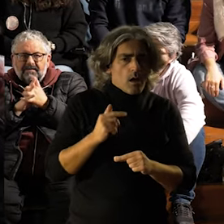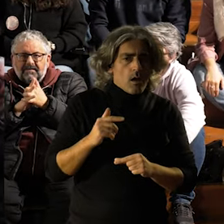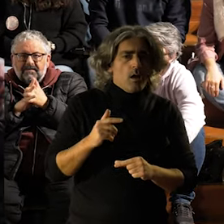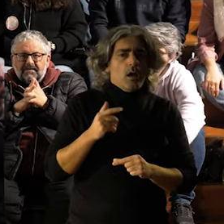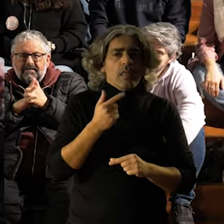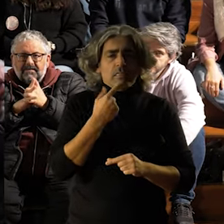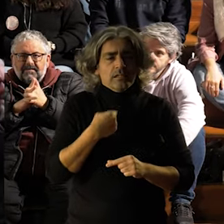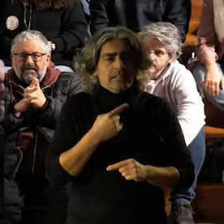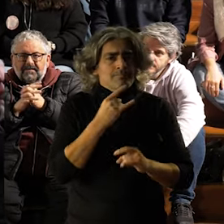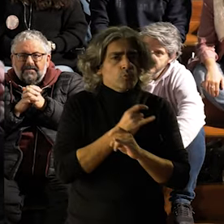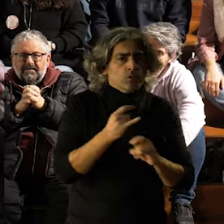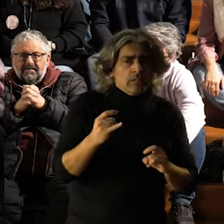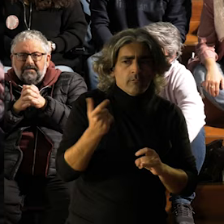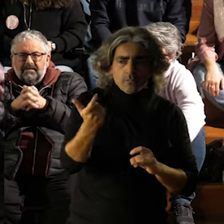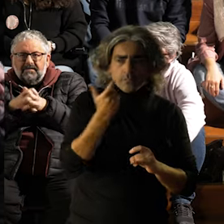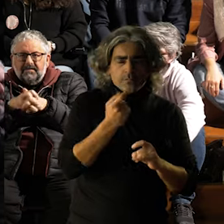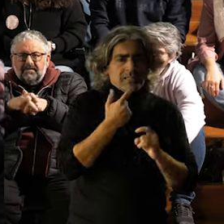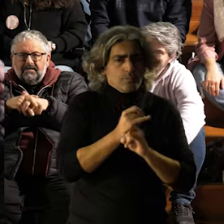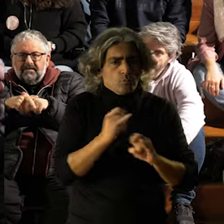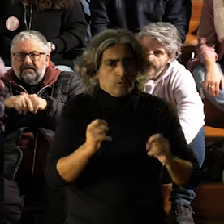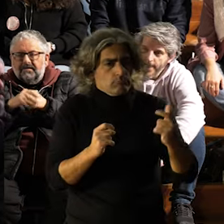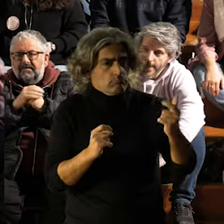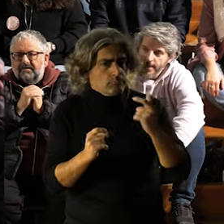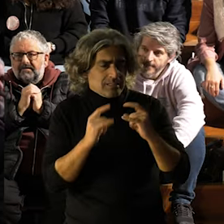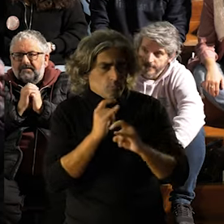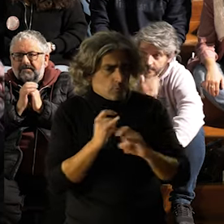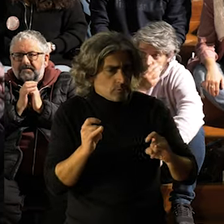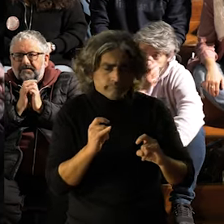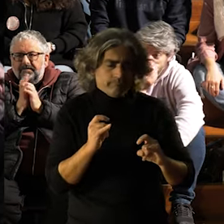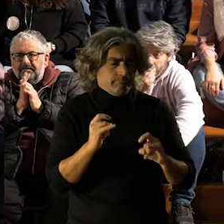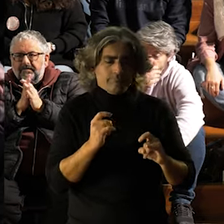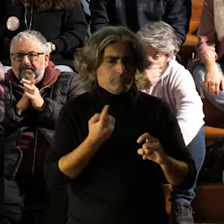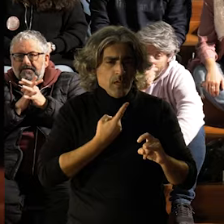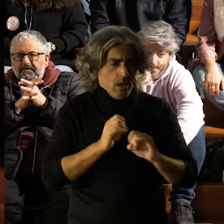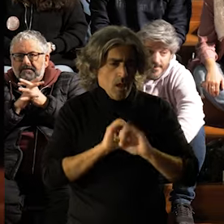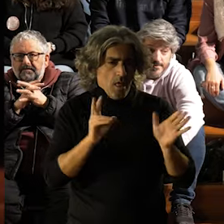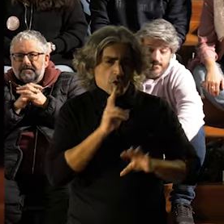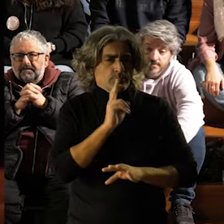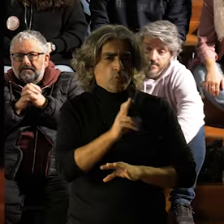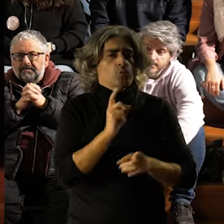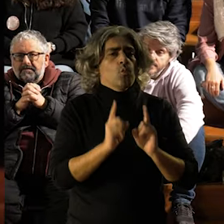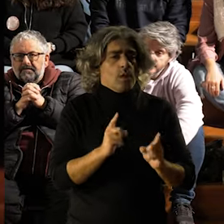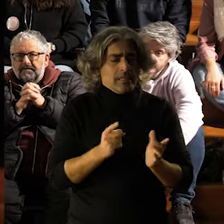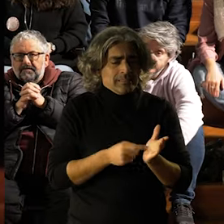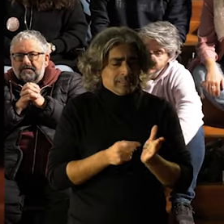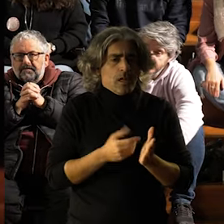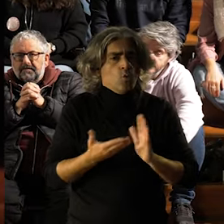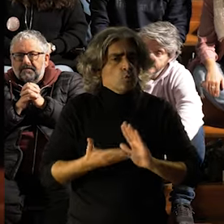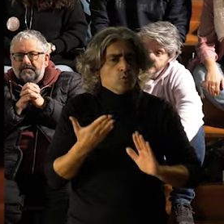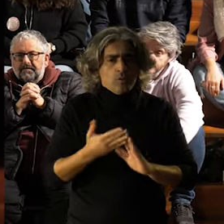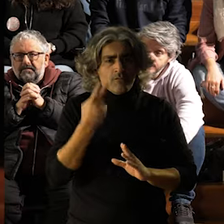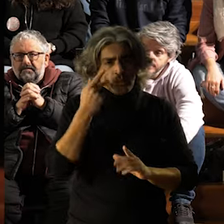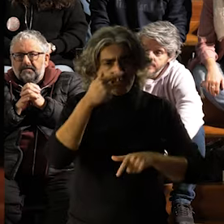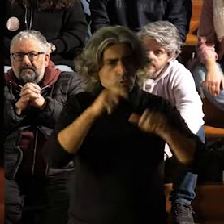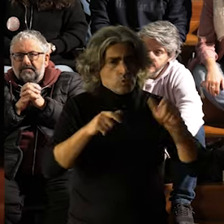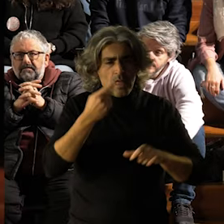Cada vez que nos dizem que é impossível, a resposta óbvia, necessária, urgente à vida das pessoas,